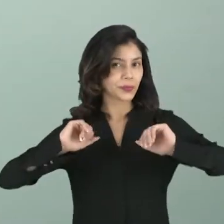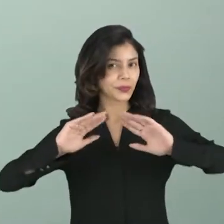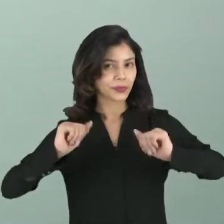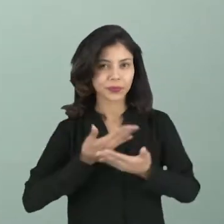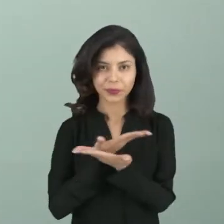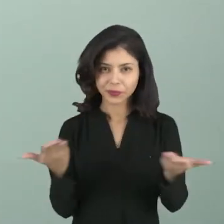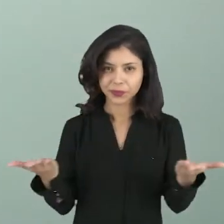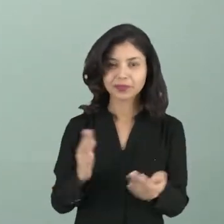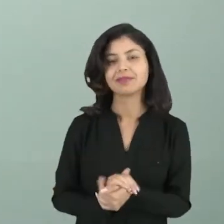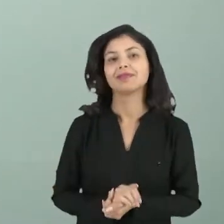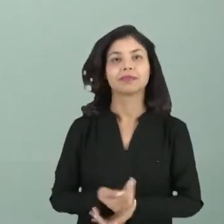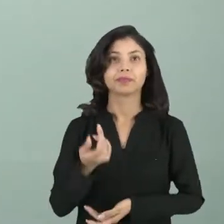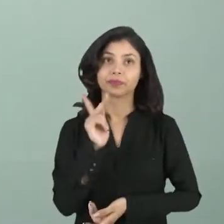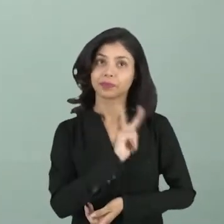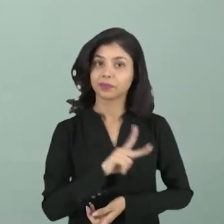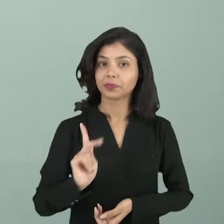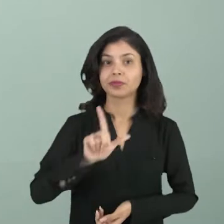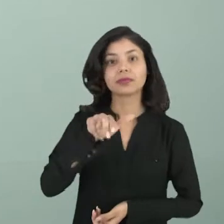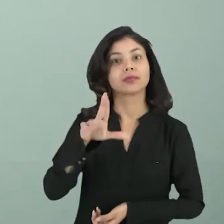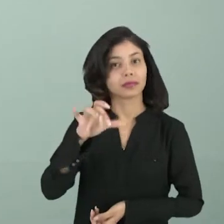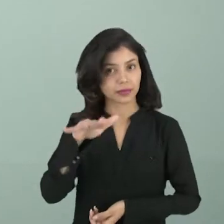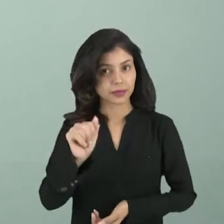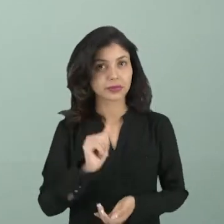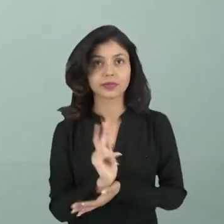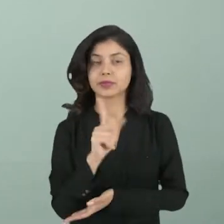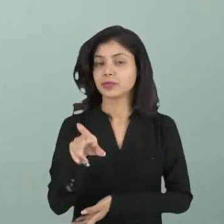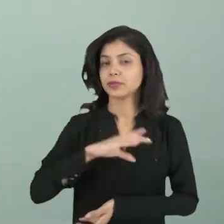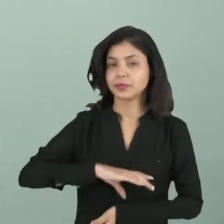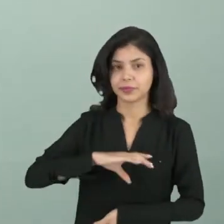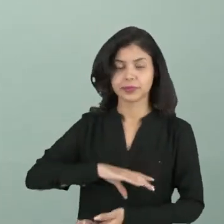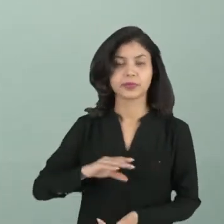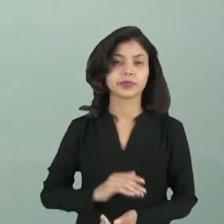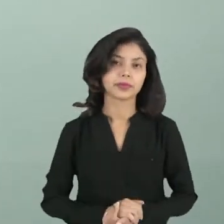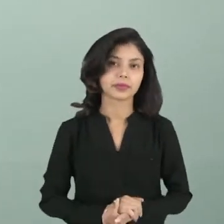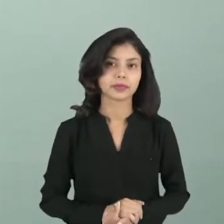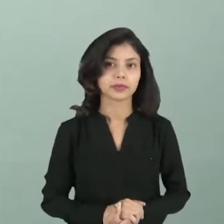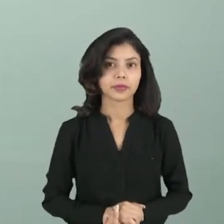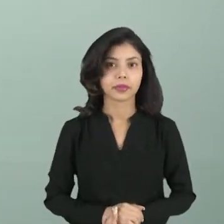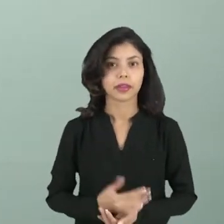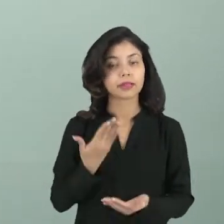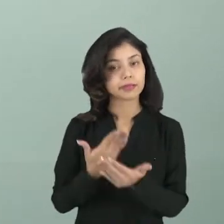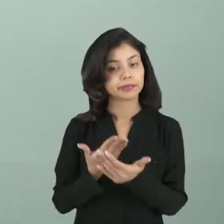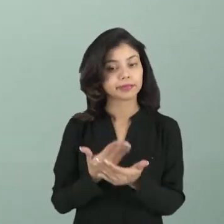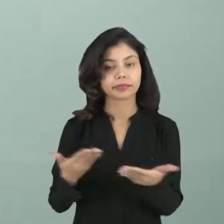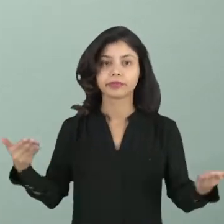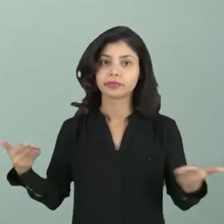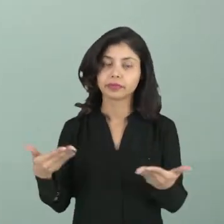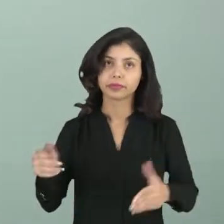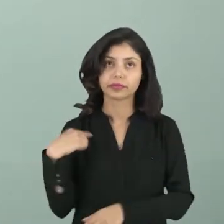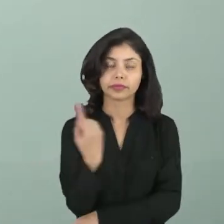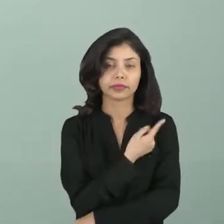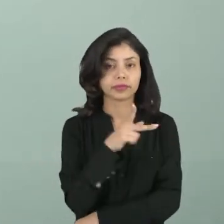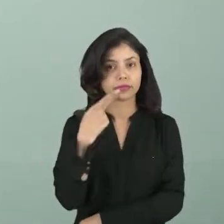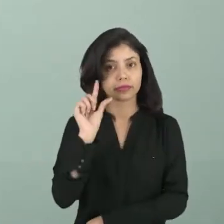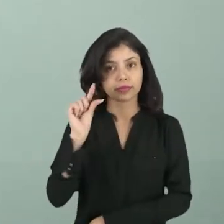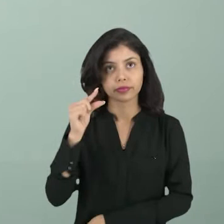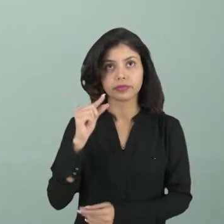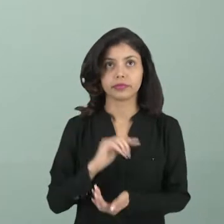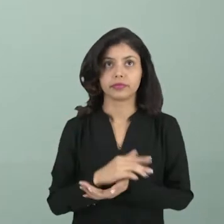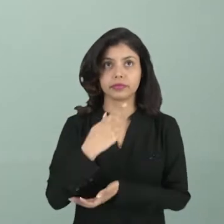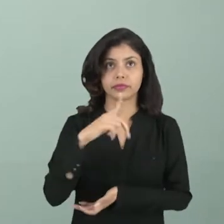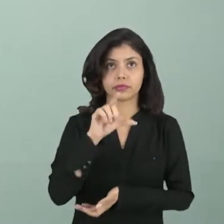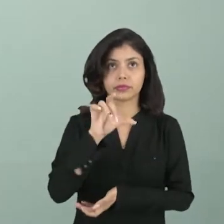Olá, pessoal. Eu sou o professor Luciano, de Língua Portuguesa, e a nossa aula de hoje nós vamos falar um pouco